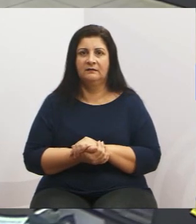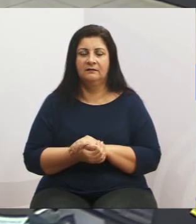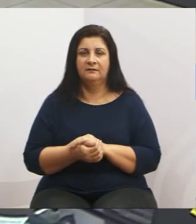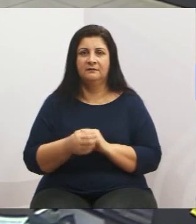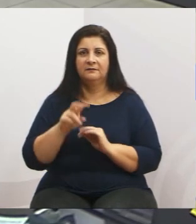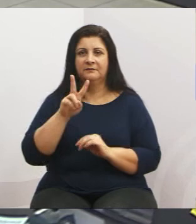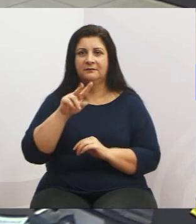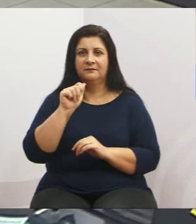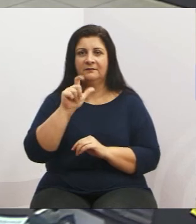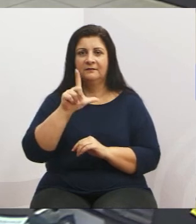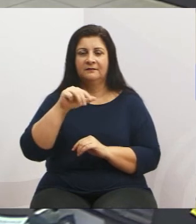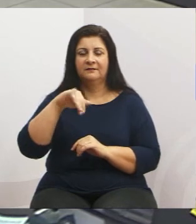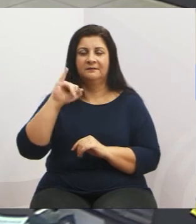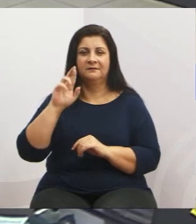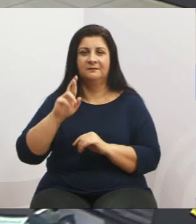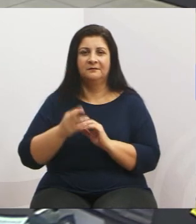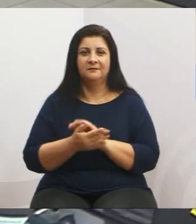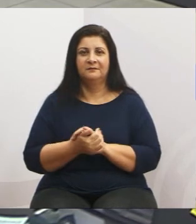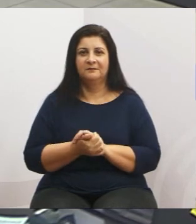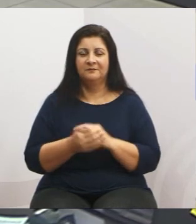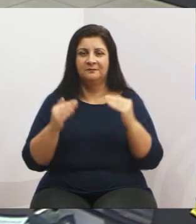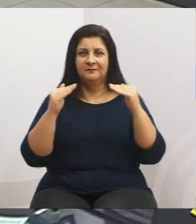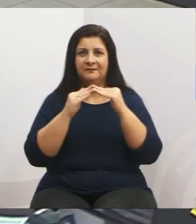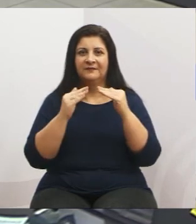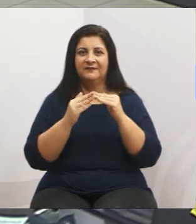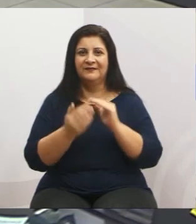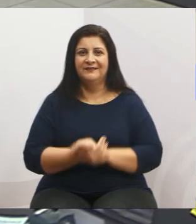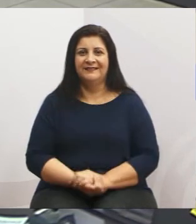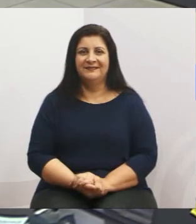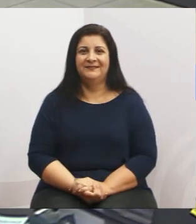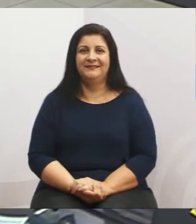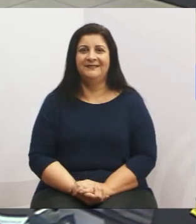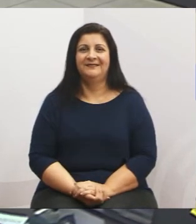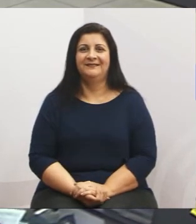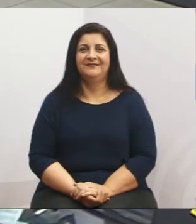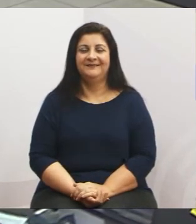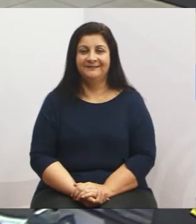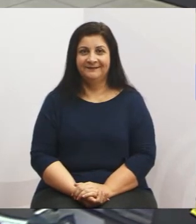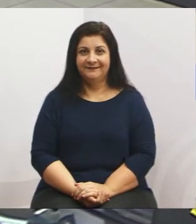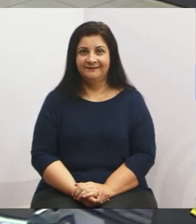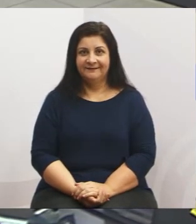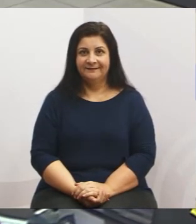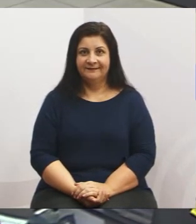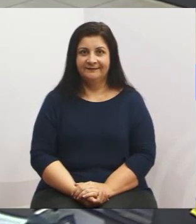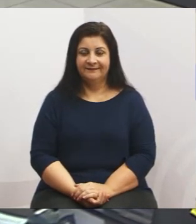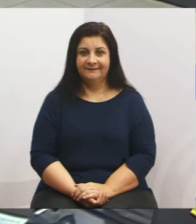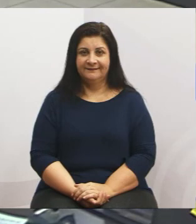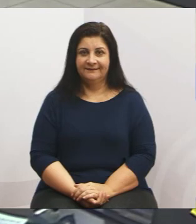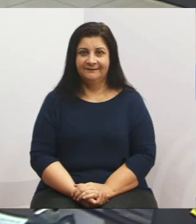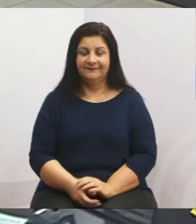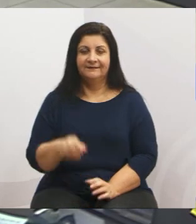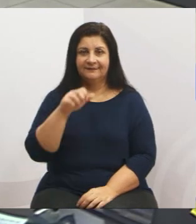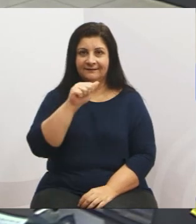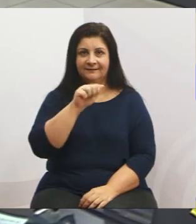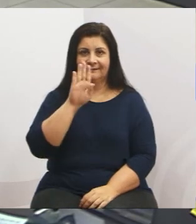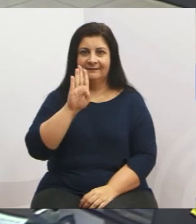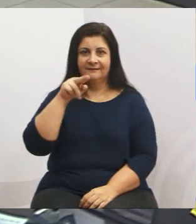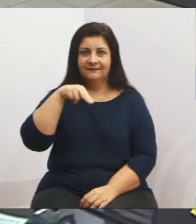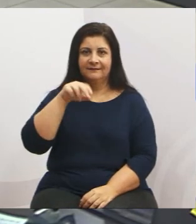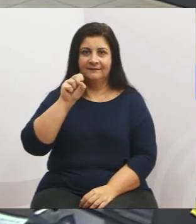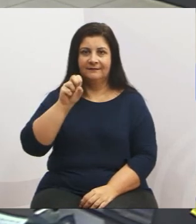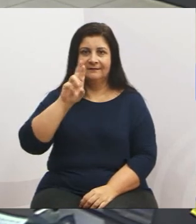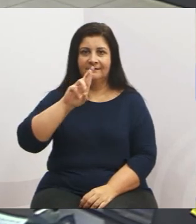vereador Valmir do Parque Meia Lua? Favorável. E como vota o vereador Abner de